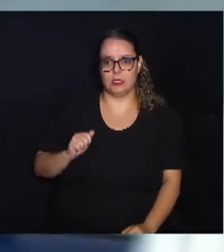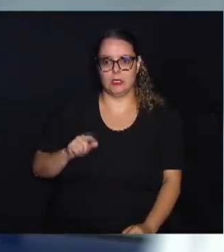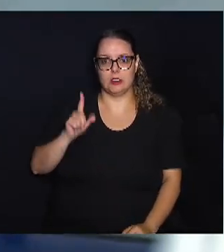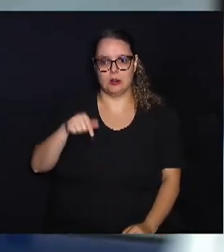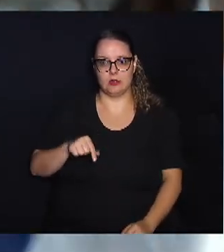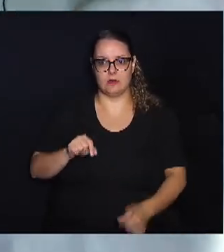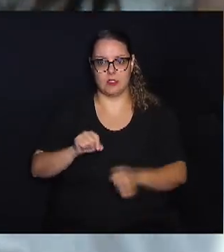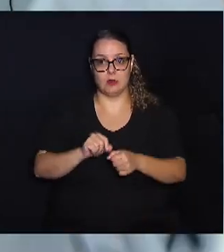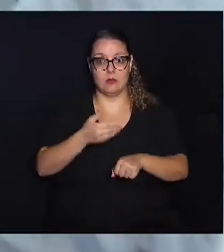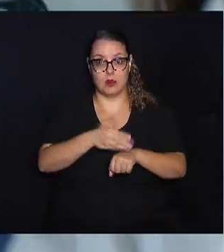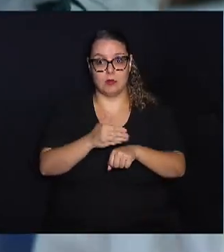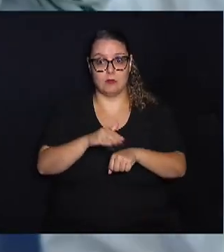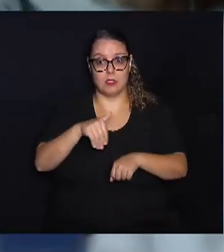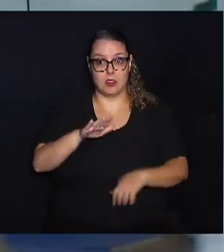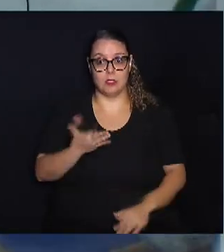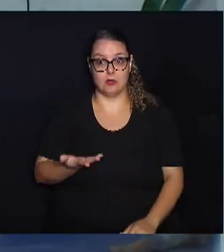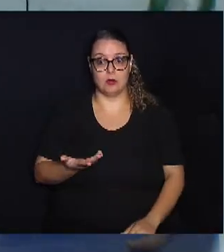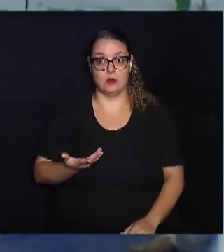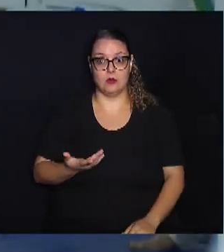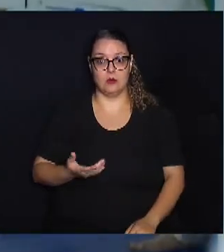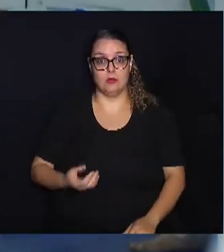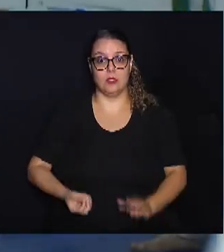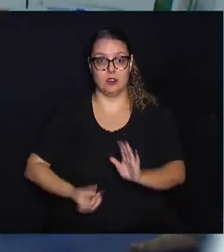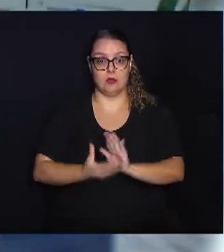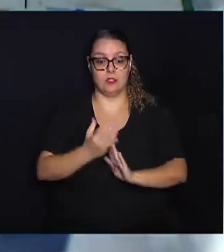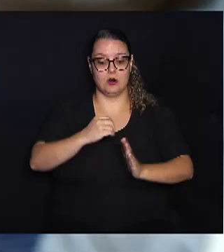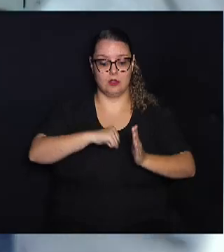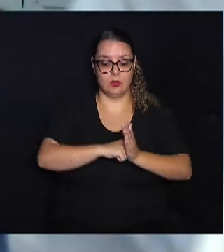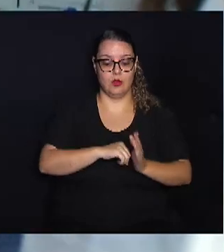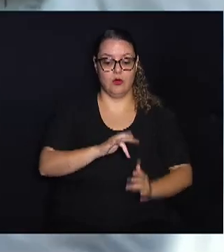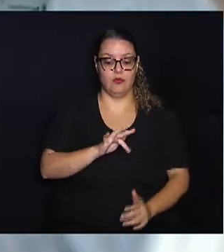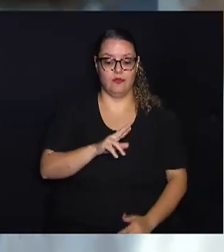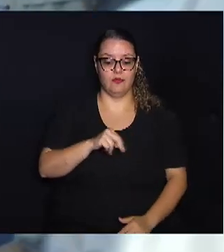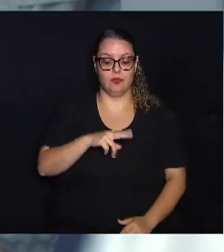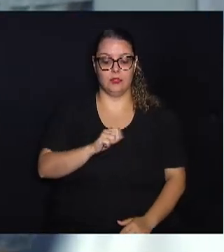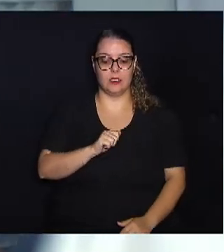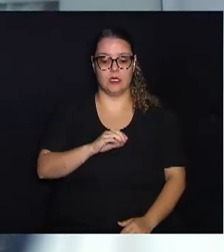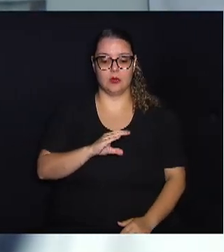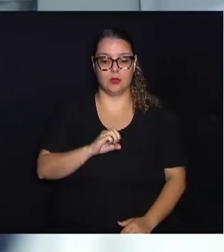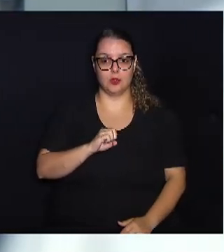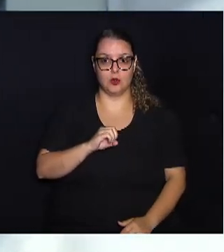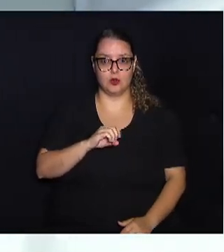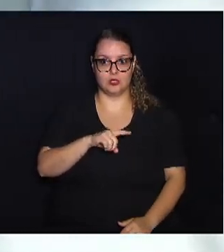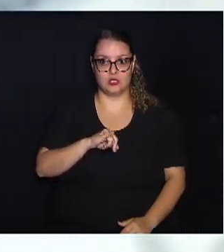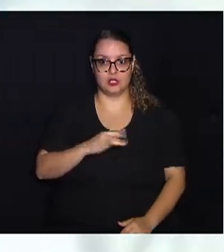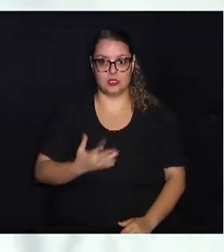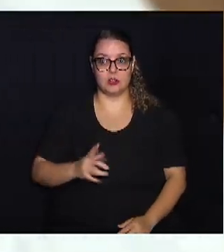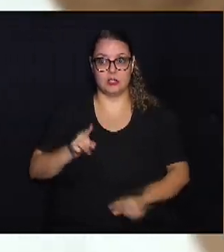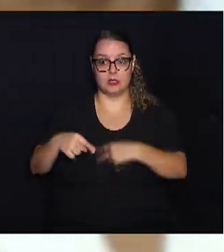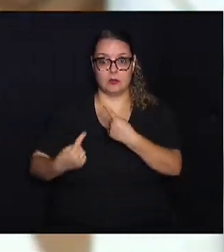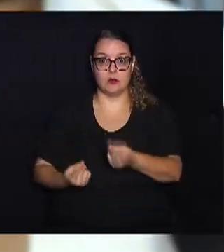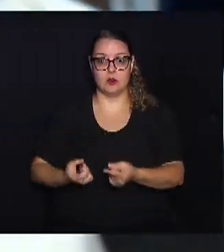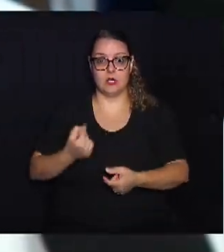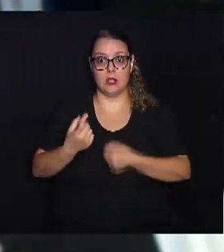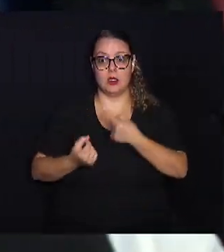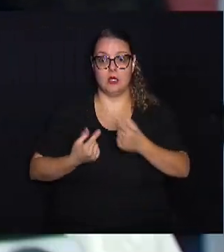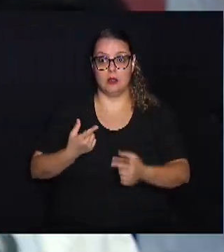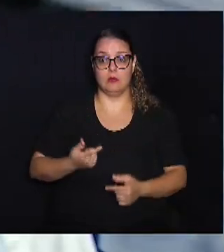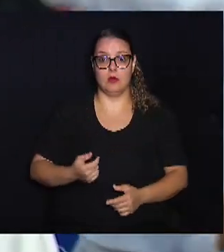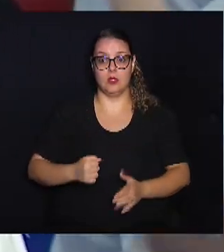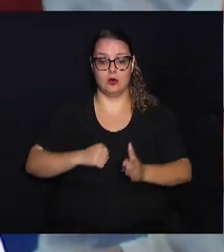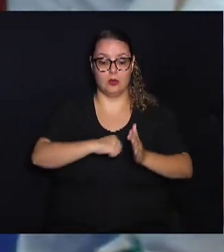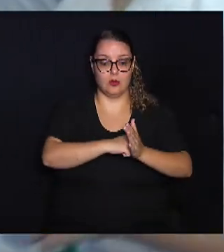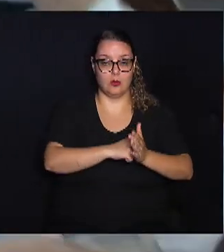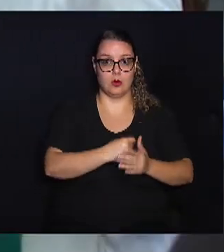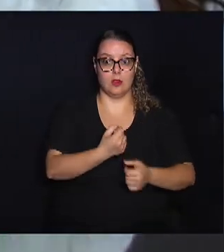mundo, que foi criado justamente pelo Sensei Funakoshi. E existem outros, alguns até alunos do Sensei